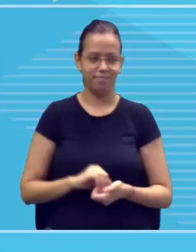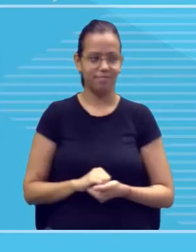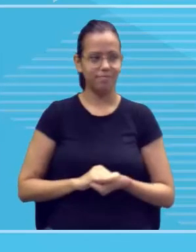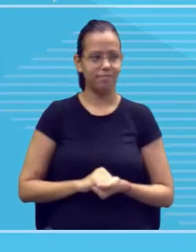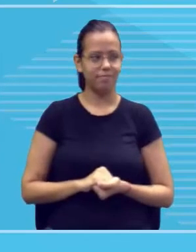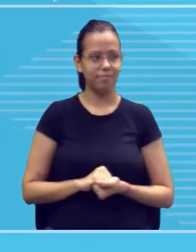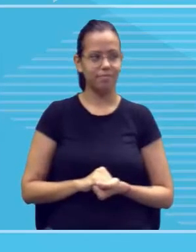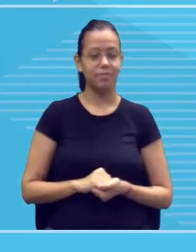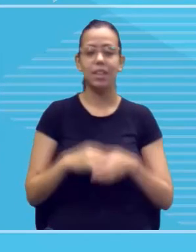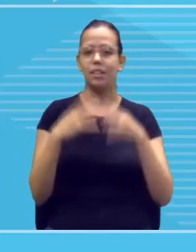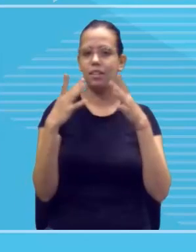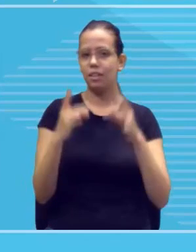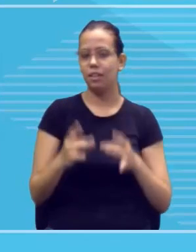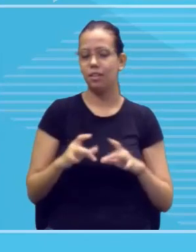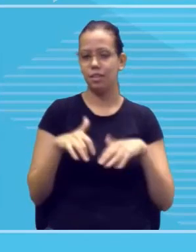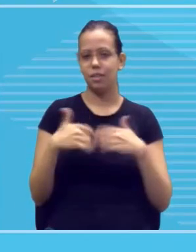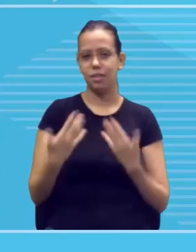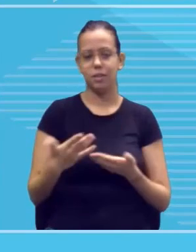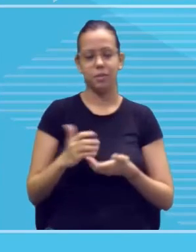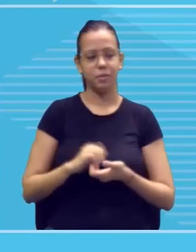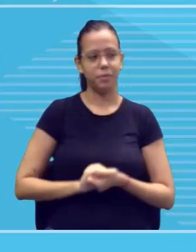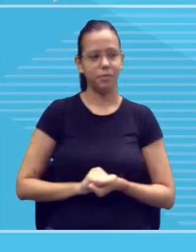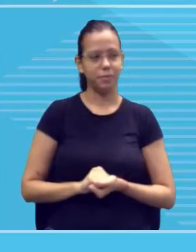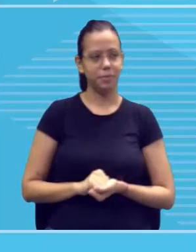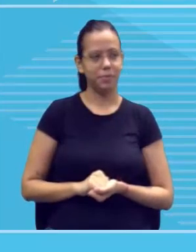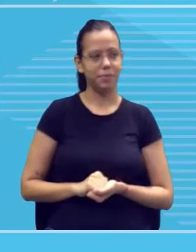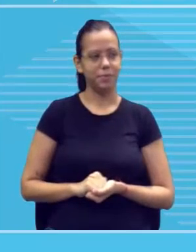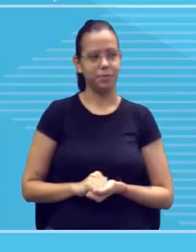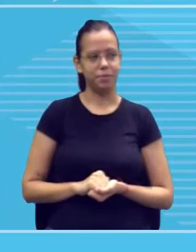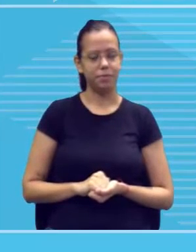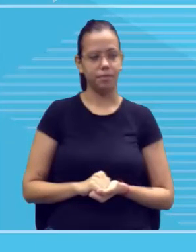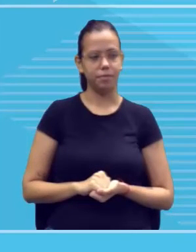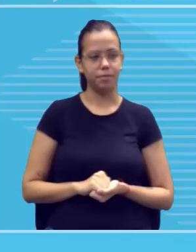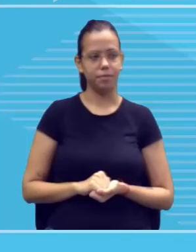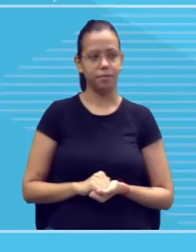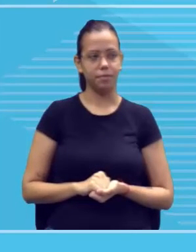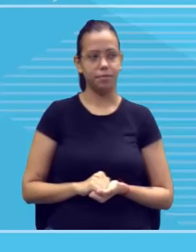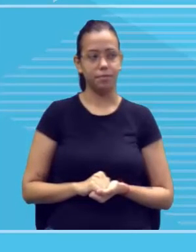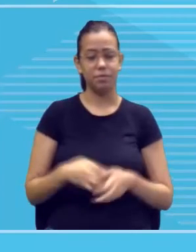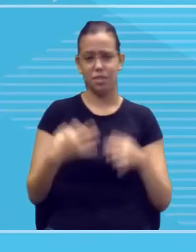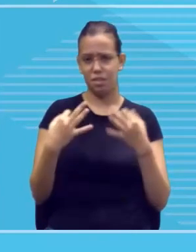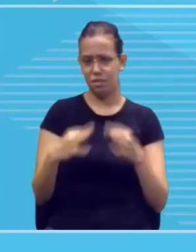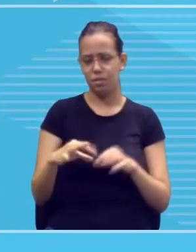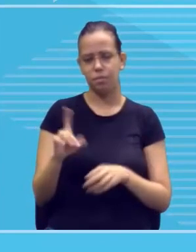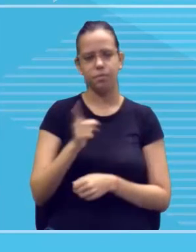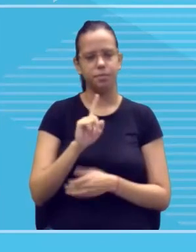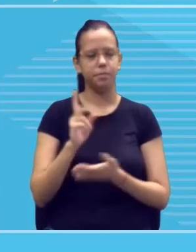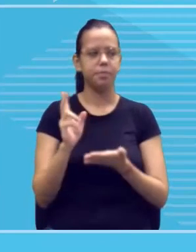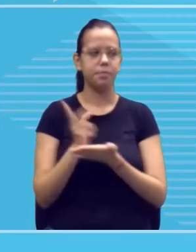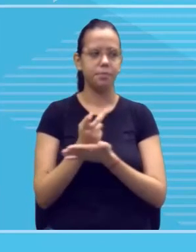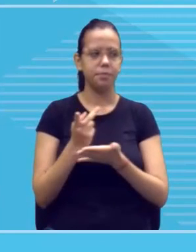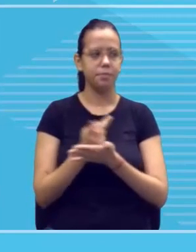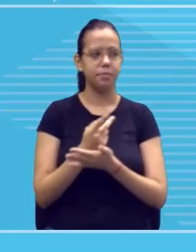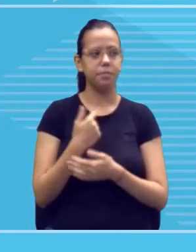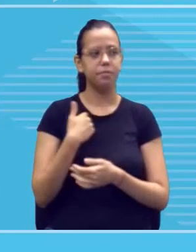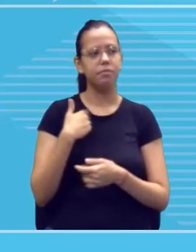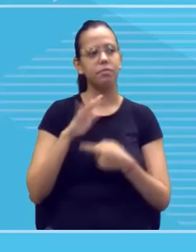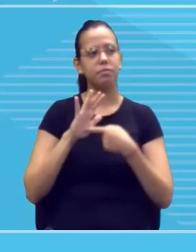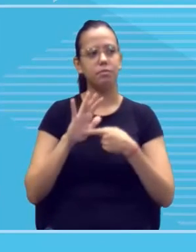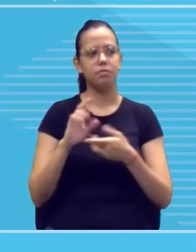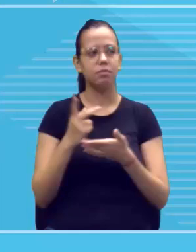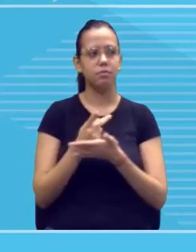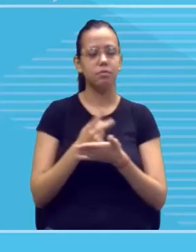qual é o Qual é o detalhe Tá certo tá não tá errado filmar a casa erradas né